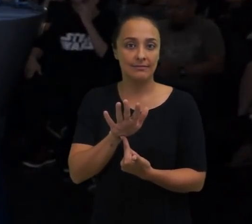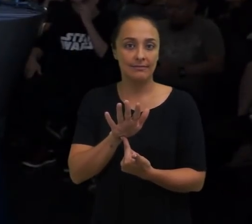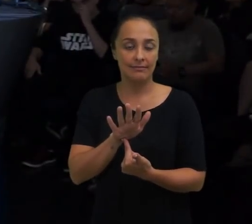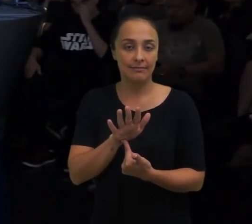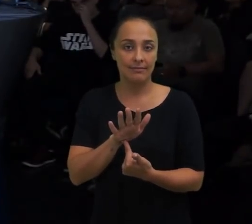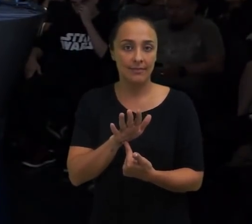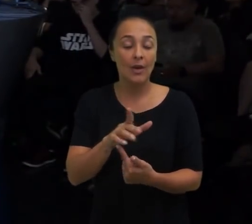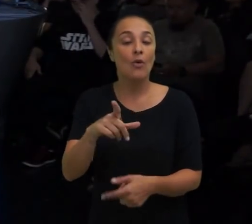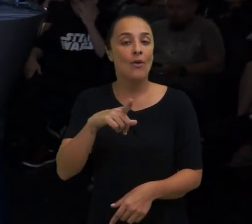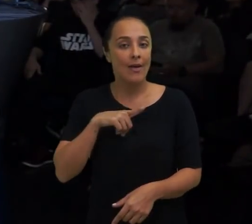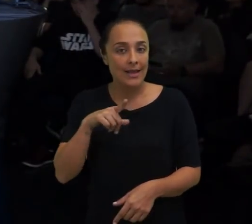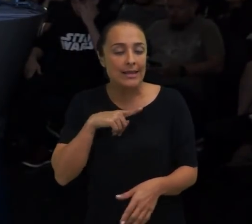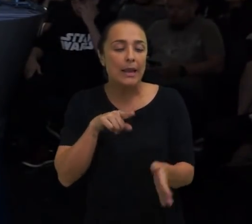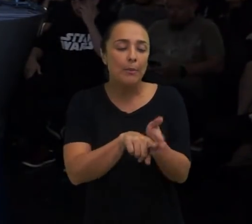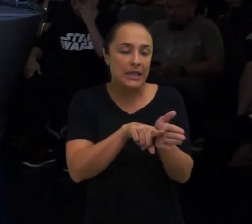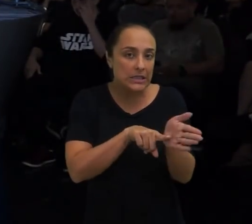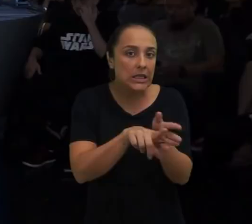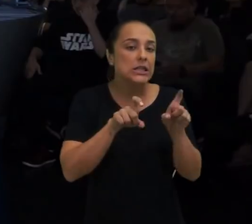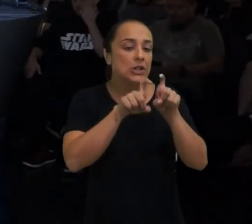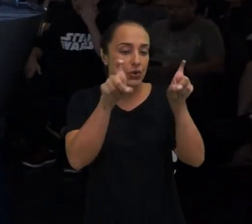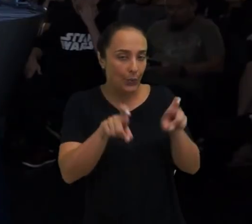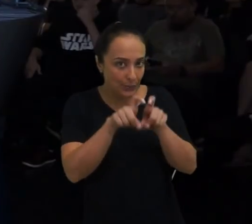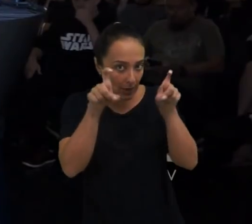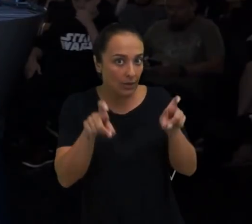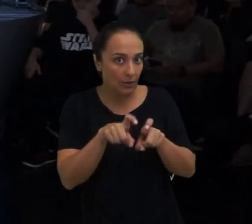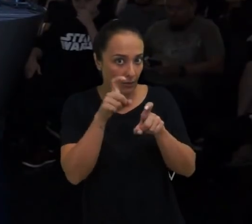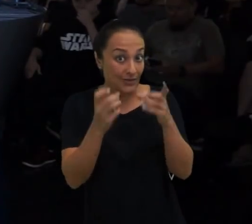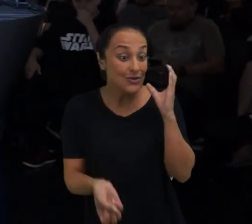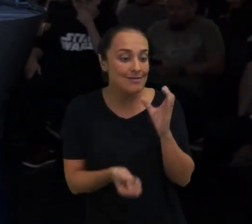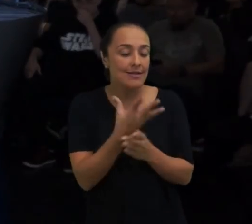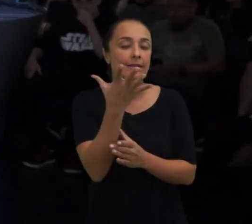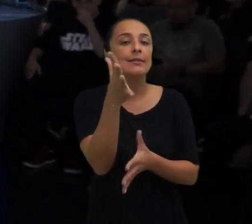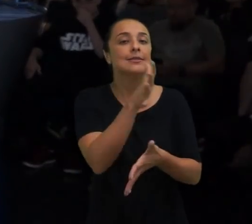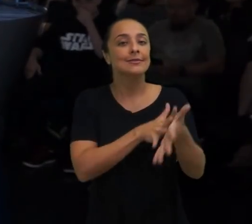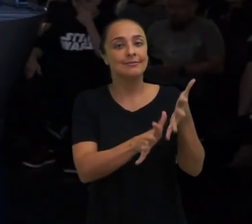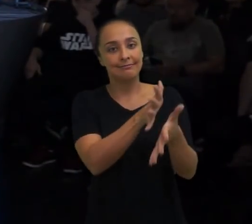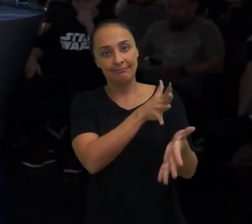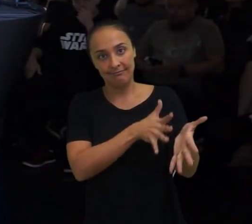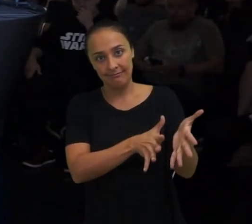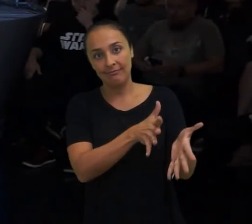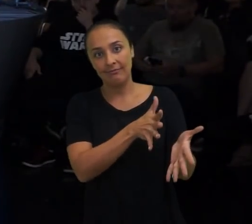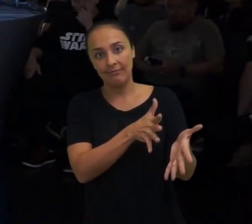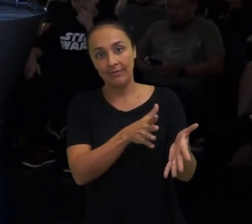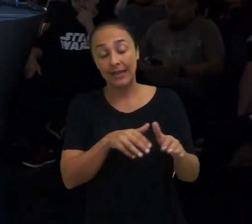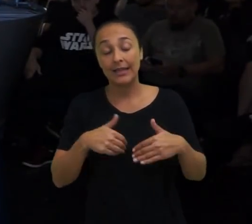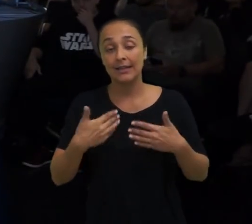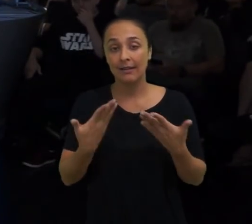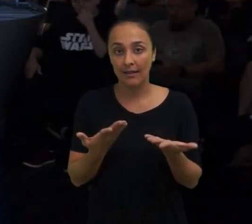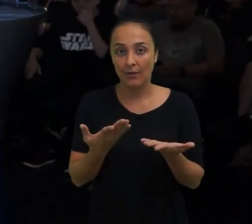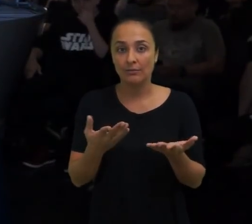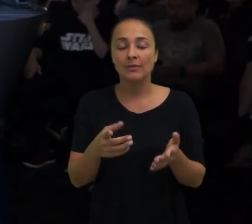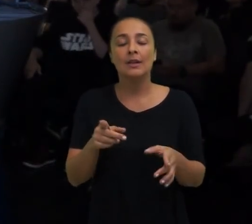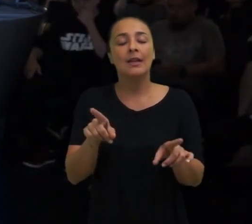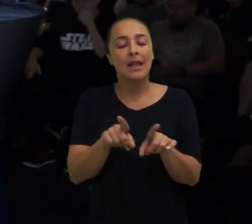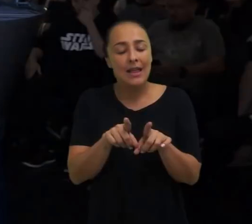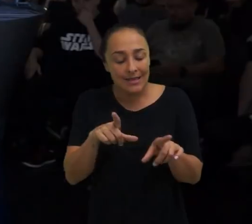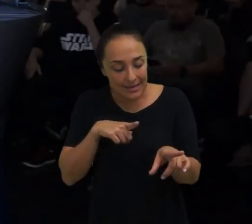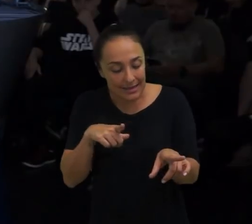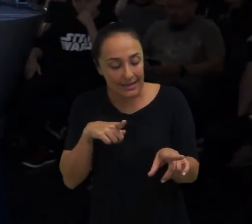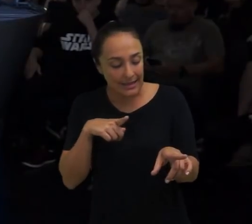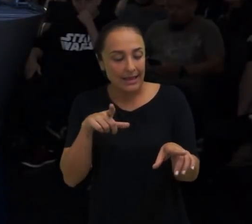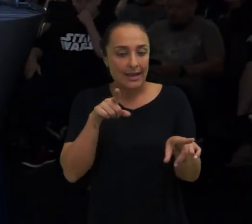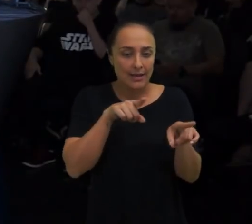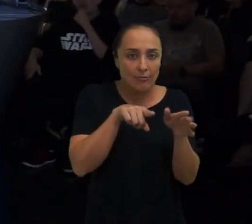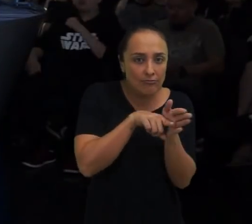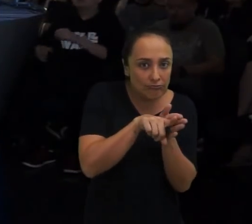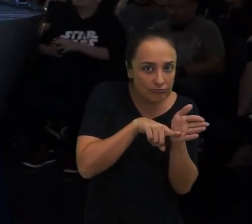Essas nuvens menores vão formar estrelas que vão formar uma galáxia. E aí, aos poucos, parte do material vai sendo transformada em estrelas e essa